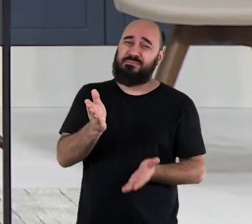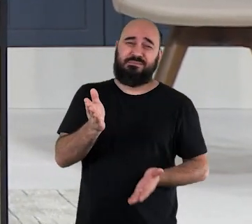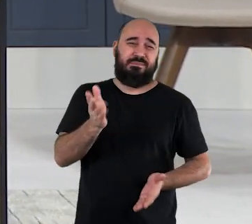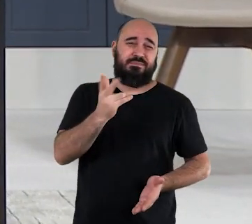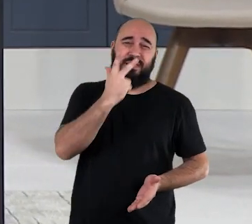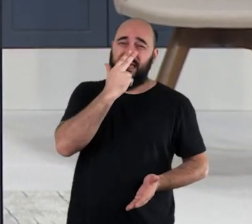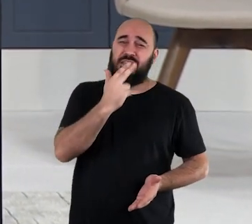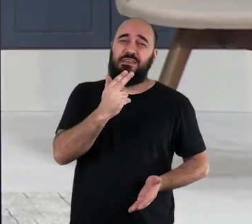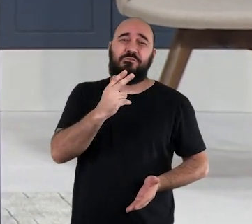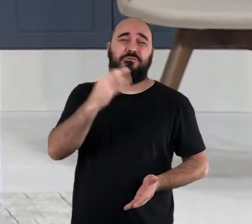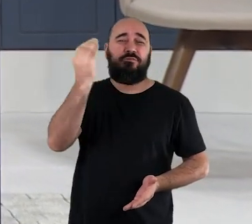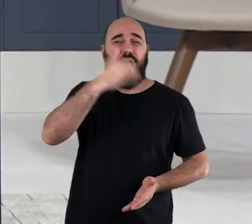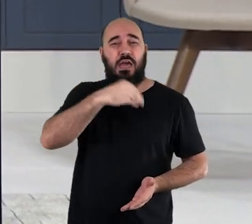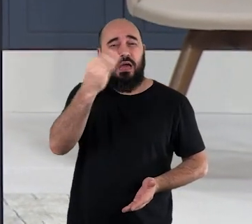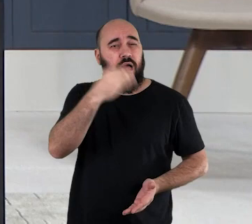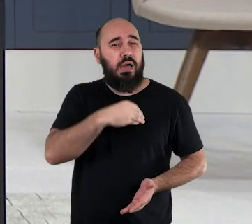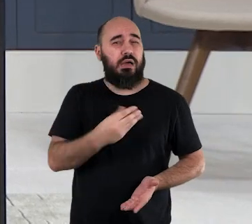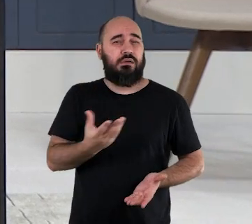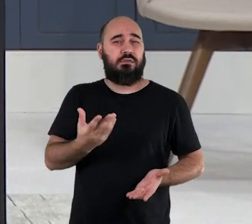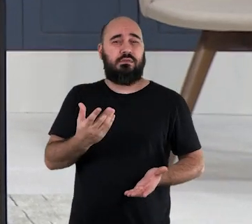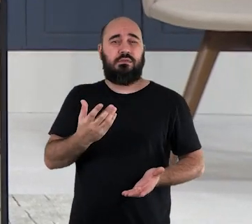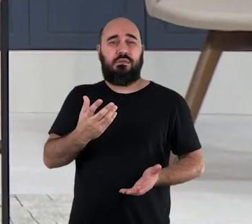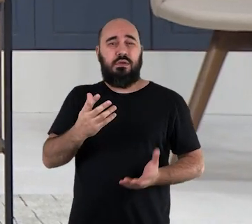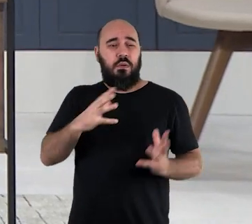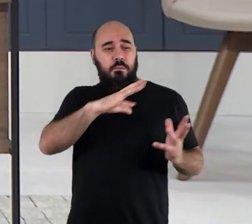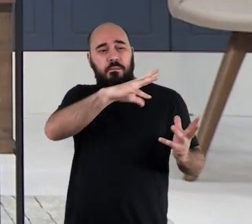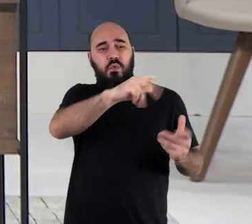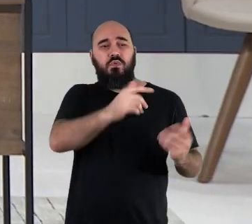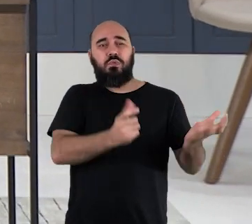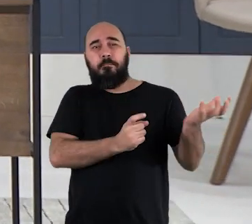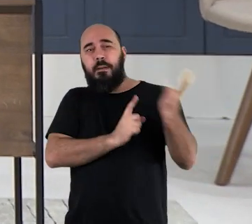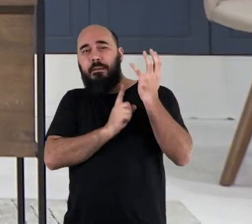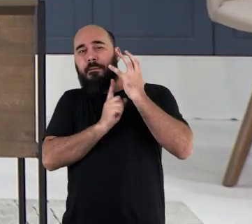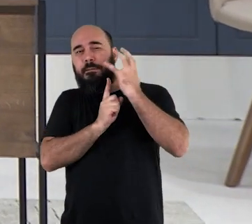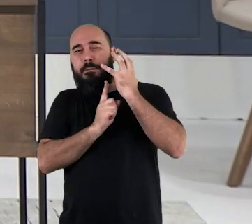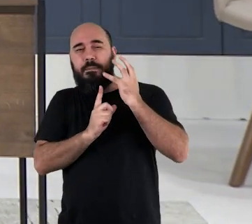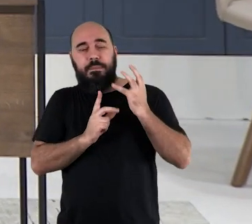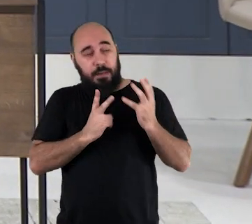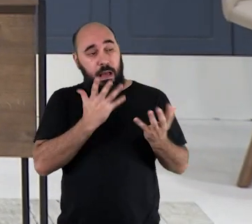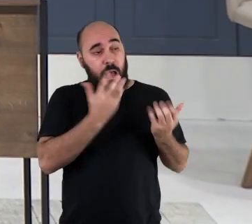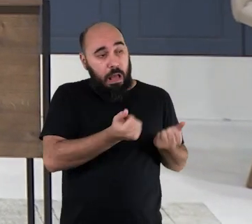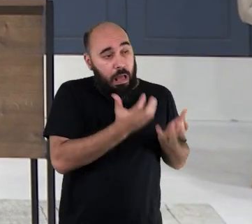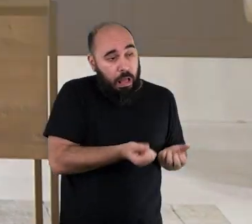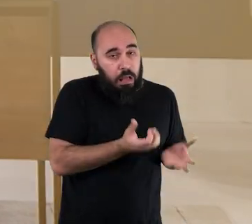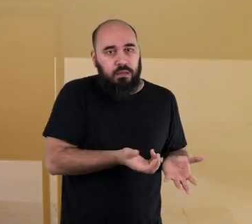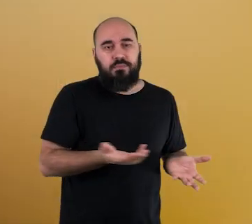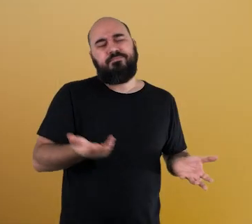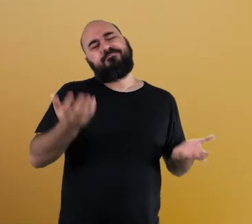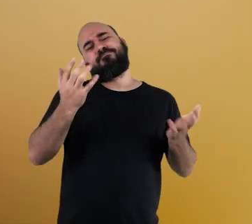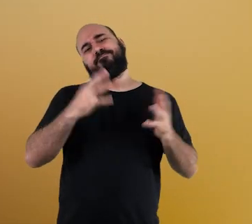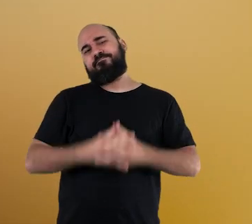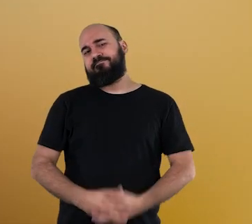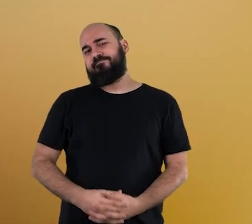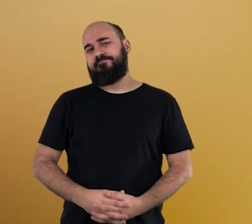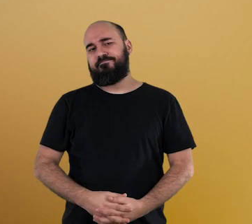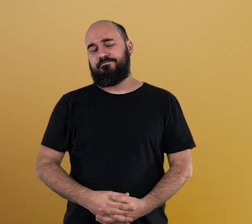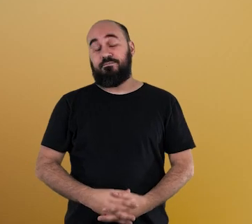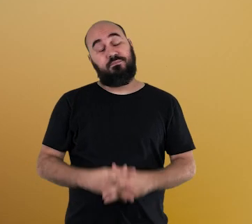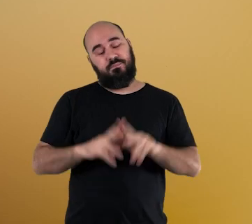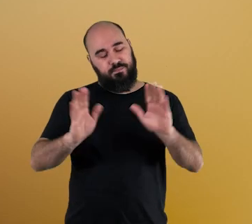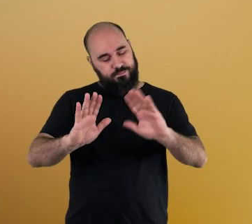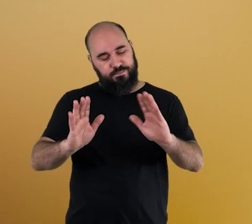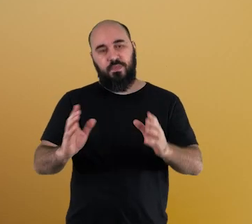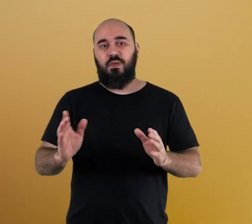tão influenciados pelo mundo? Bom, voltando aqui à história de Elias, ele determinou que